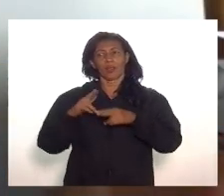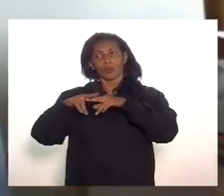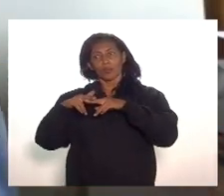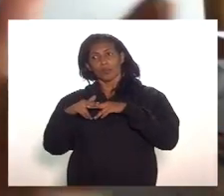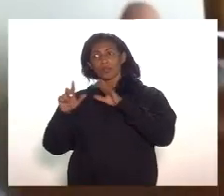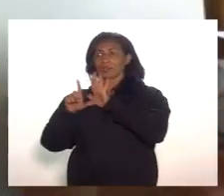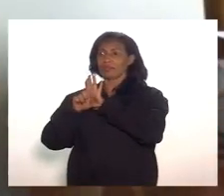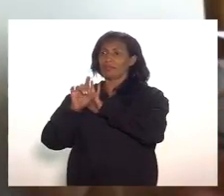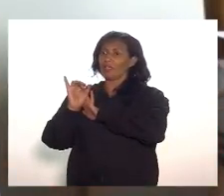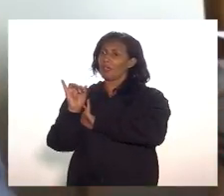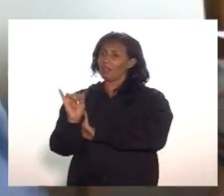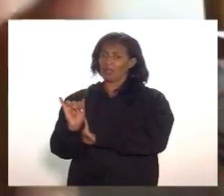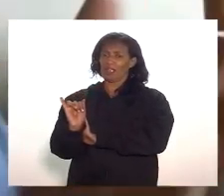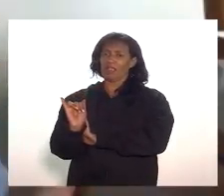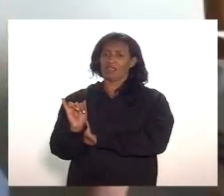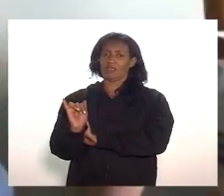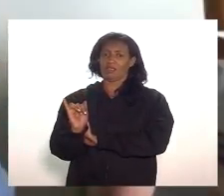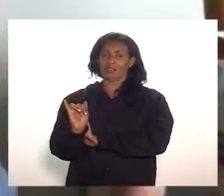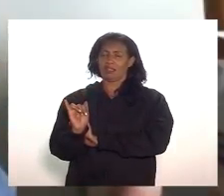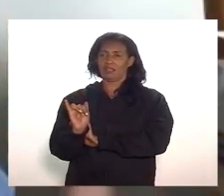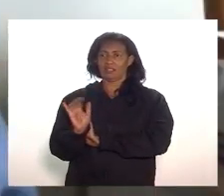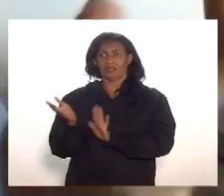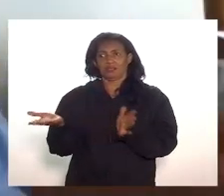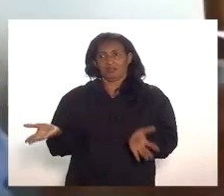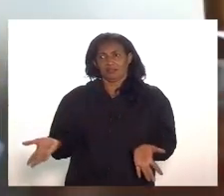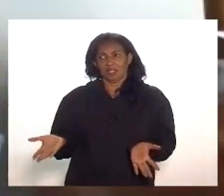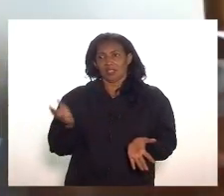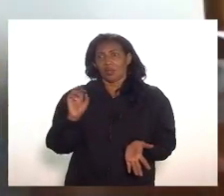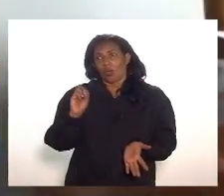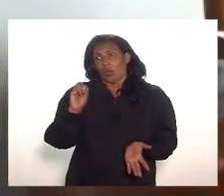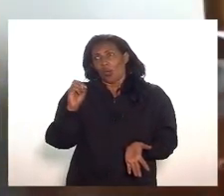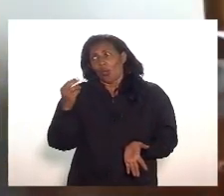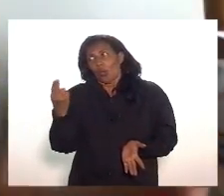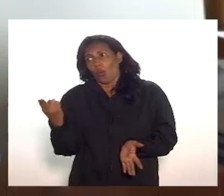O veículo era apreendido, ou, né? E no ou,